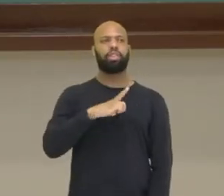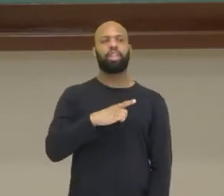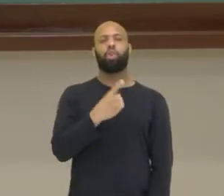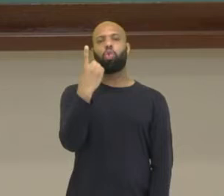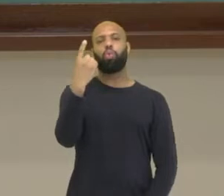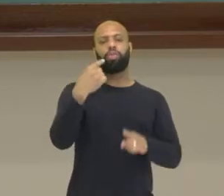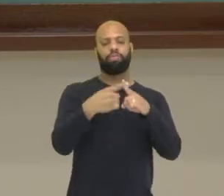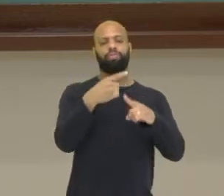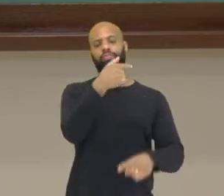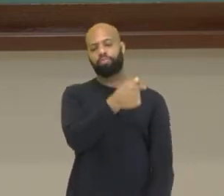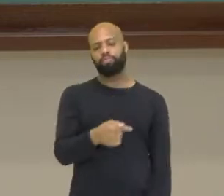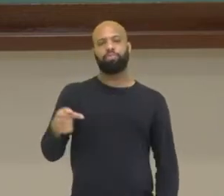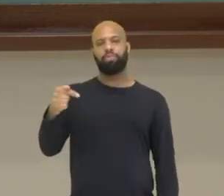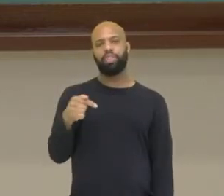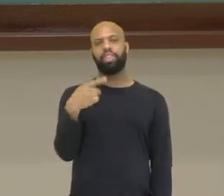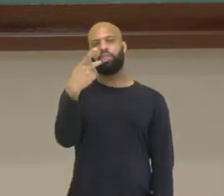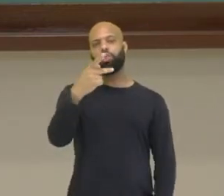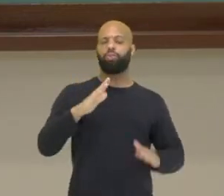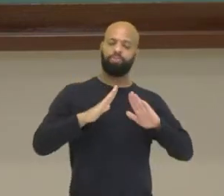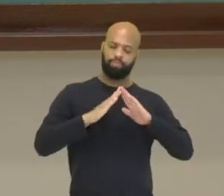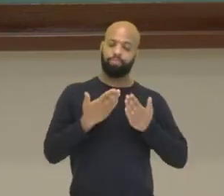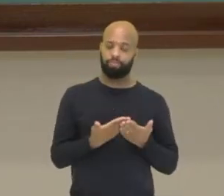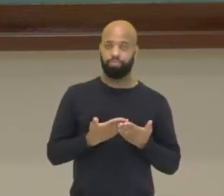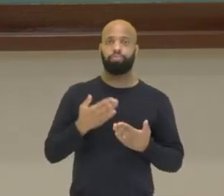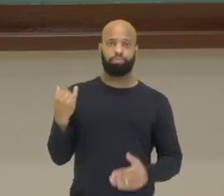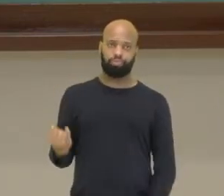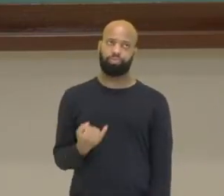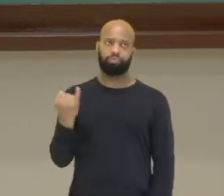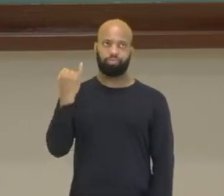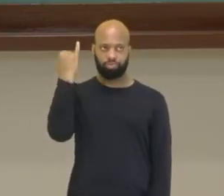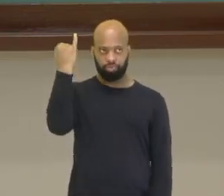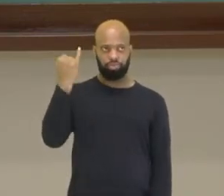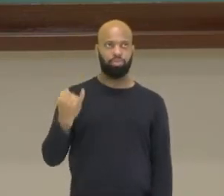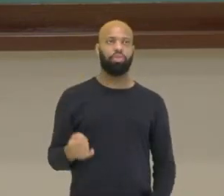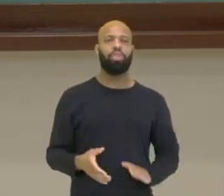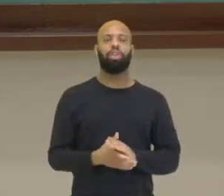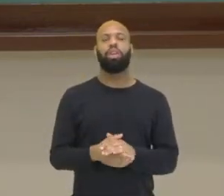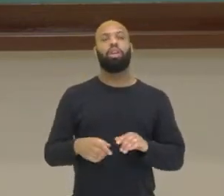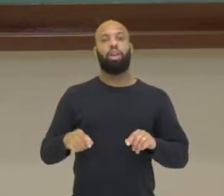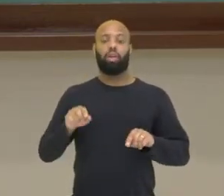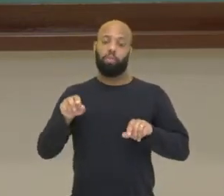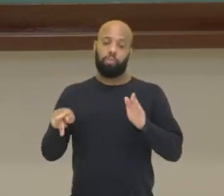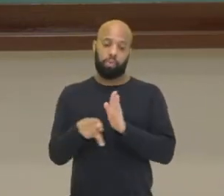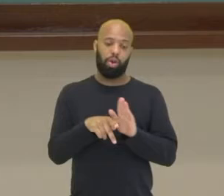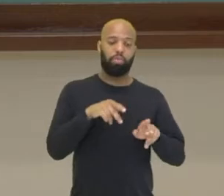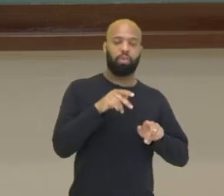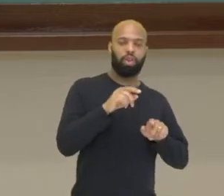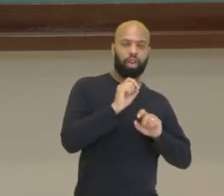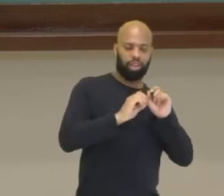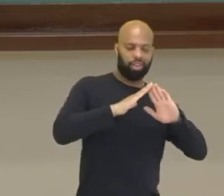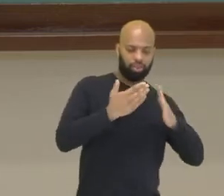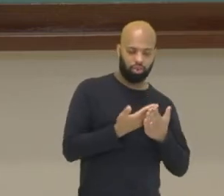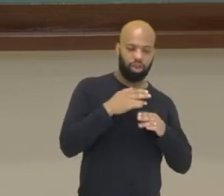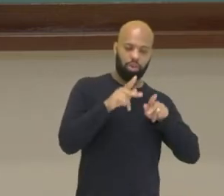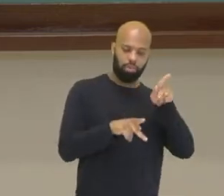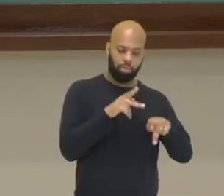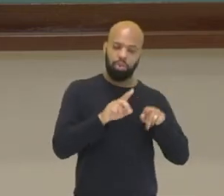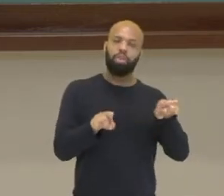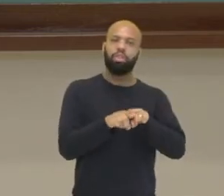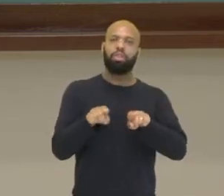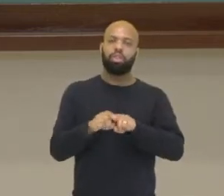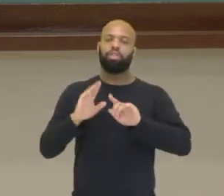uma vez por semana nas escolas públicas e escolas privadas, aquele momento patriótico em